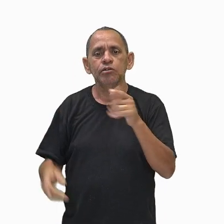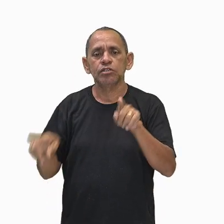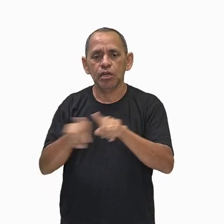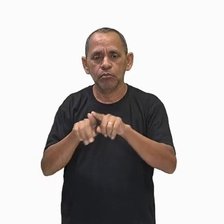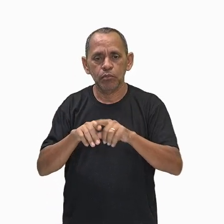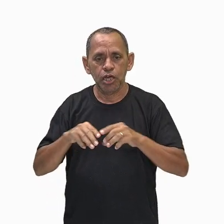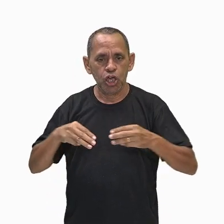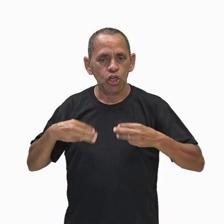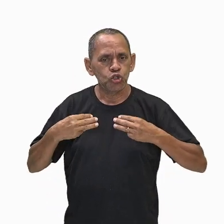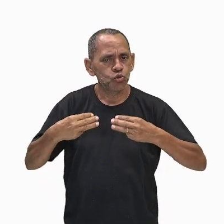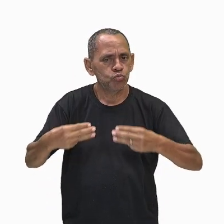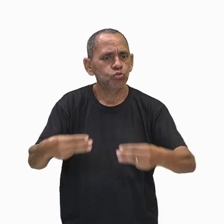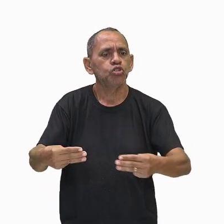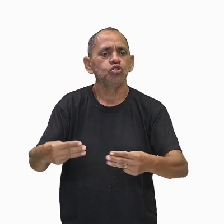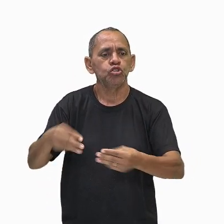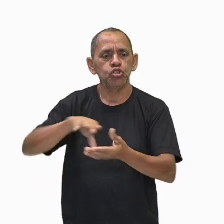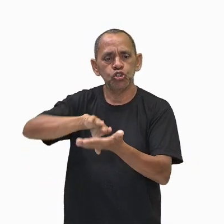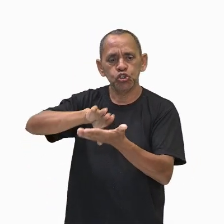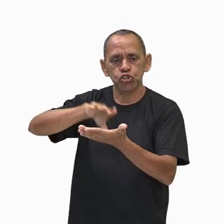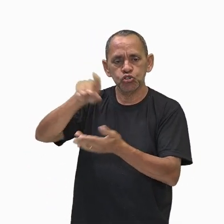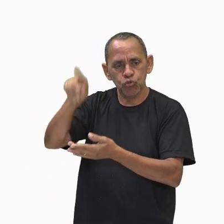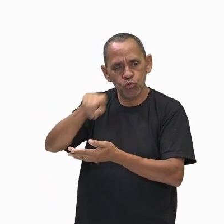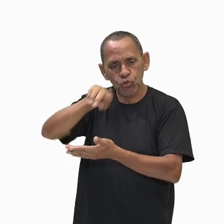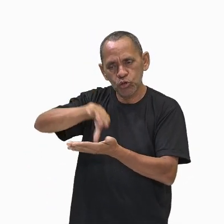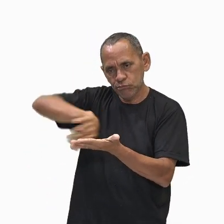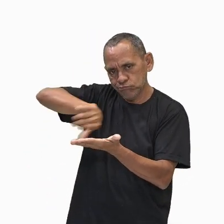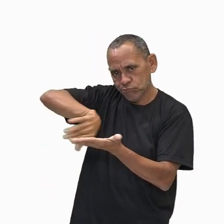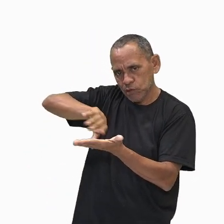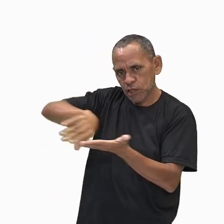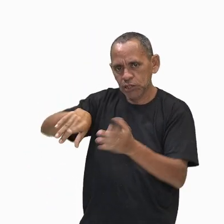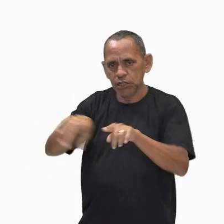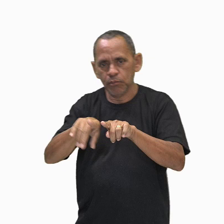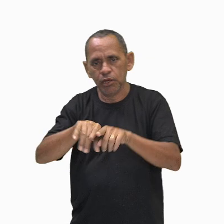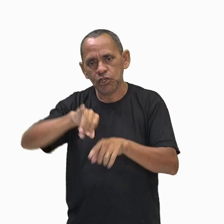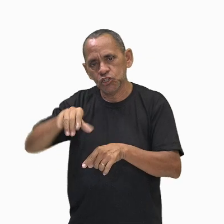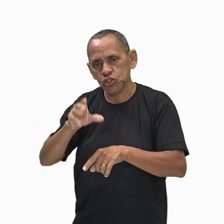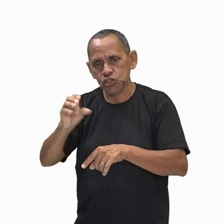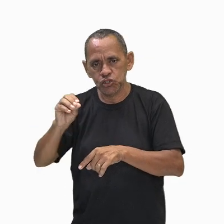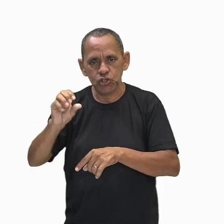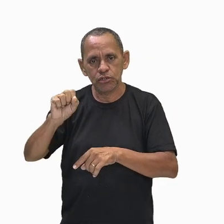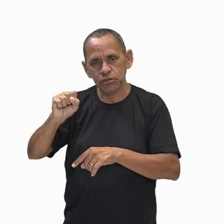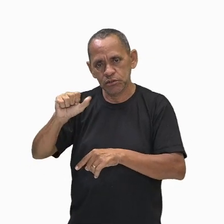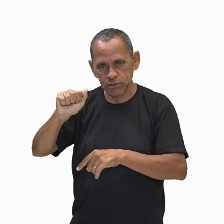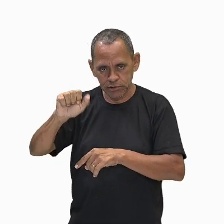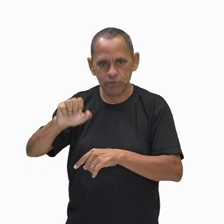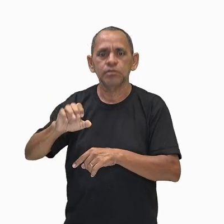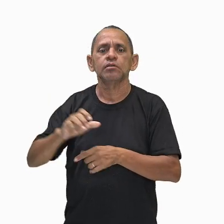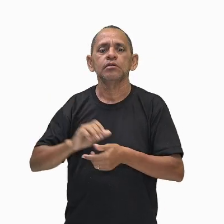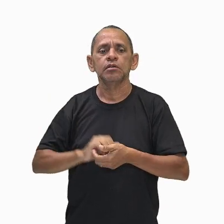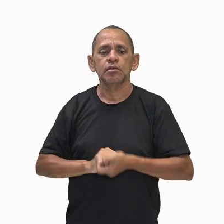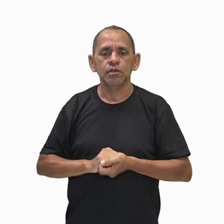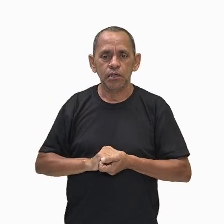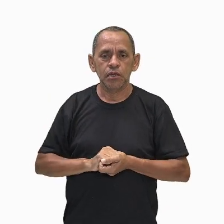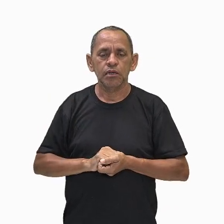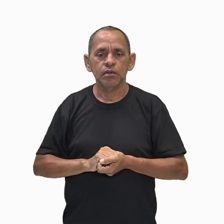foram depostos, né, e o José do Patrocínio, na Câmara Municipal, então, do Rio de Janeiro,